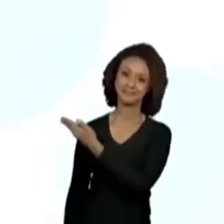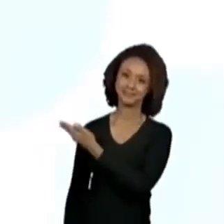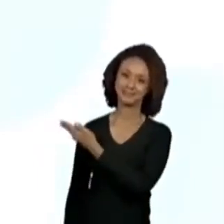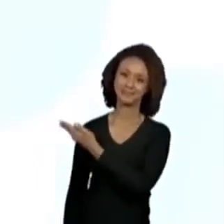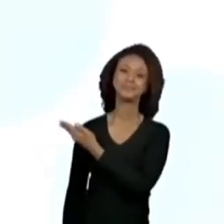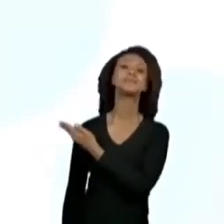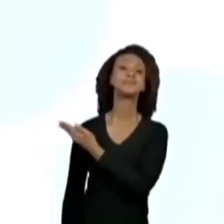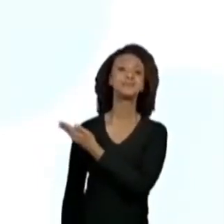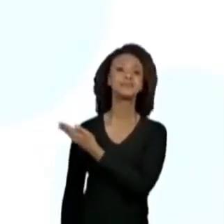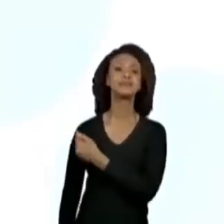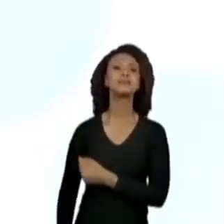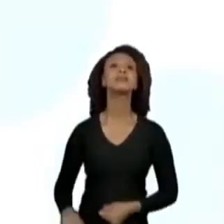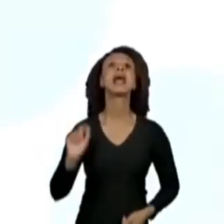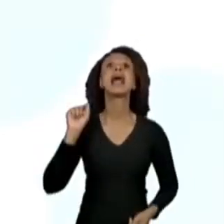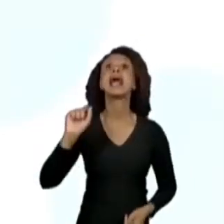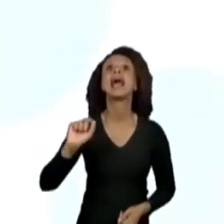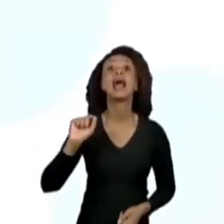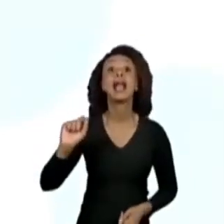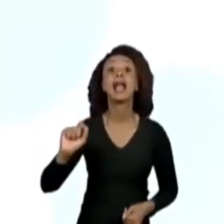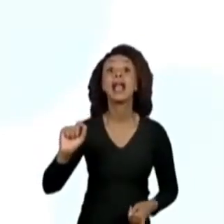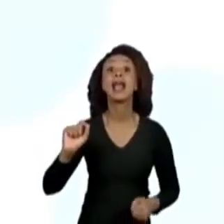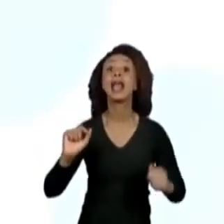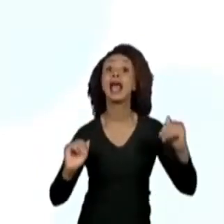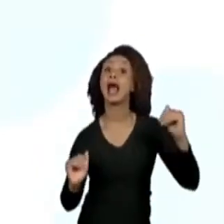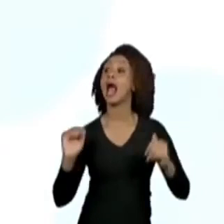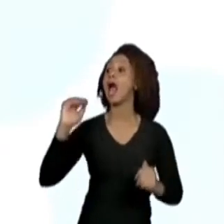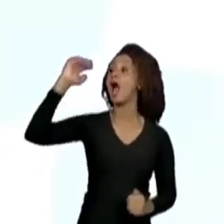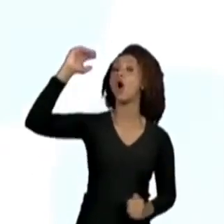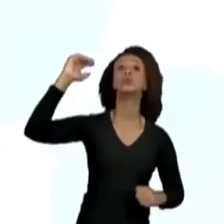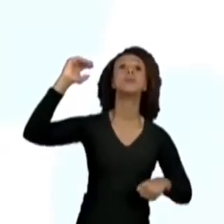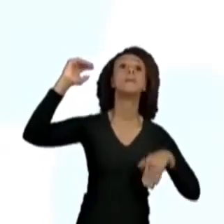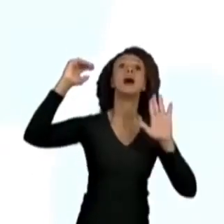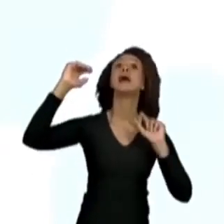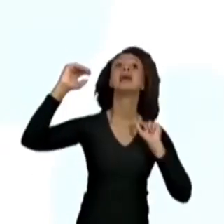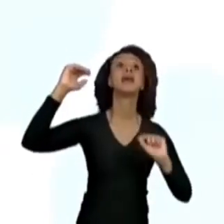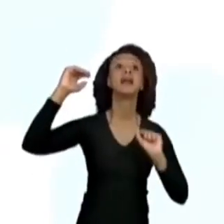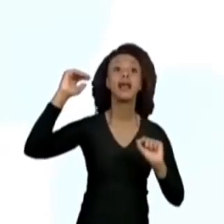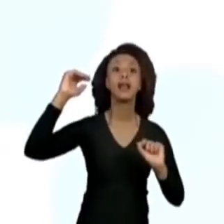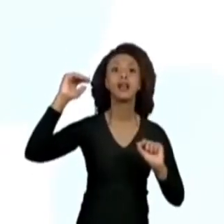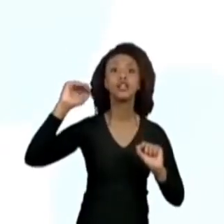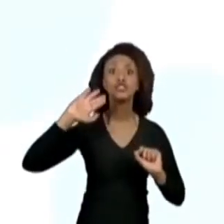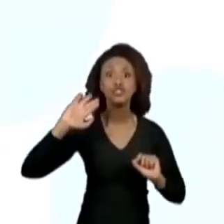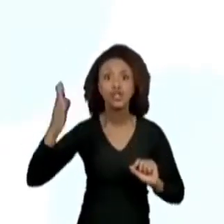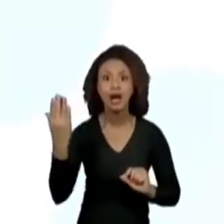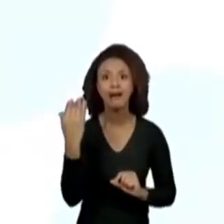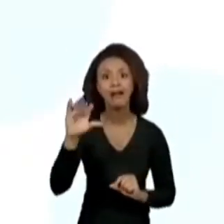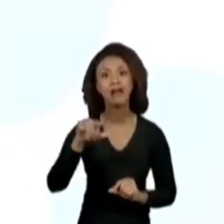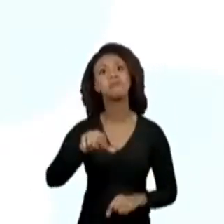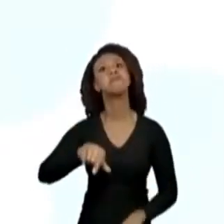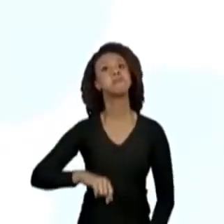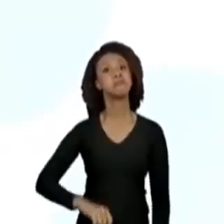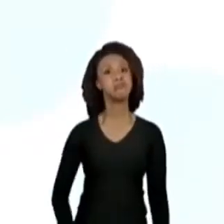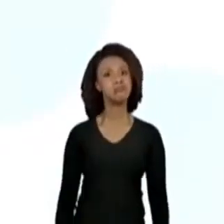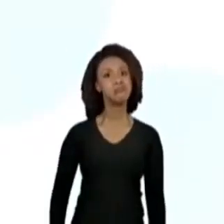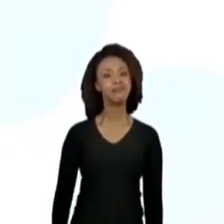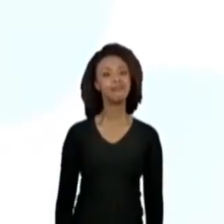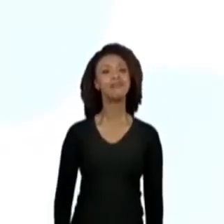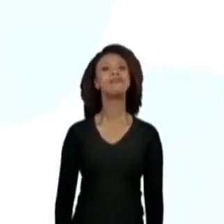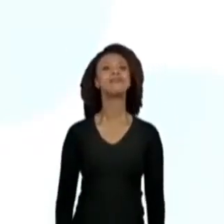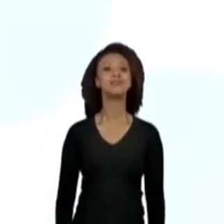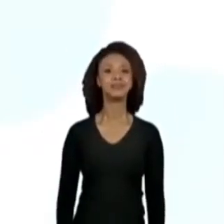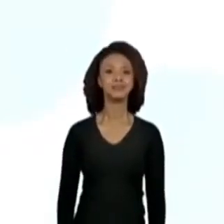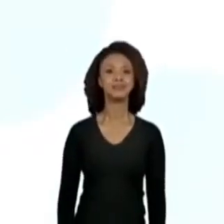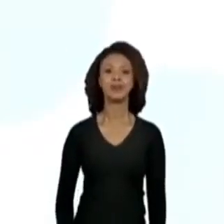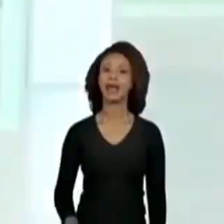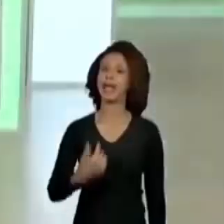Quem é o mais alto? Já colocaram ali, eu nem tinha feito a pergunta, olha lá. Eu que